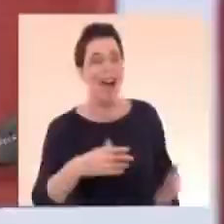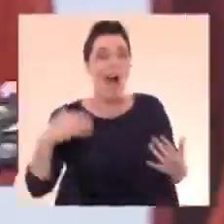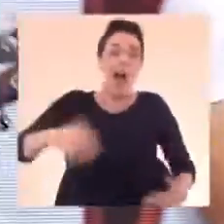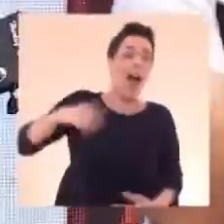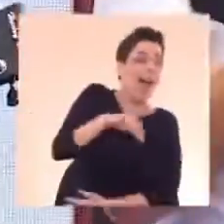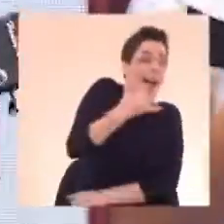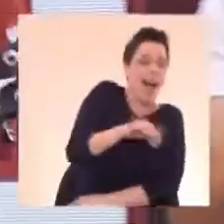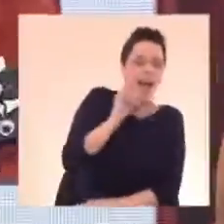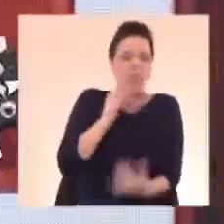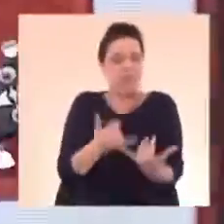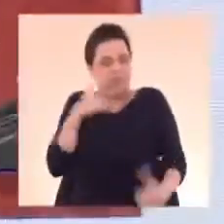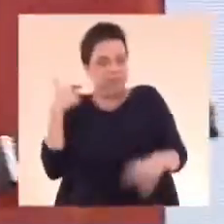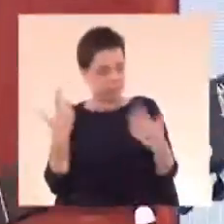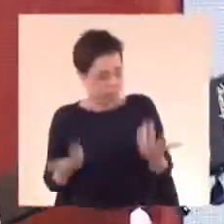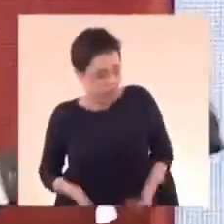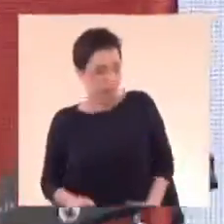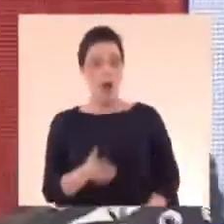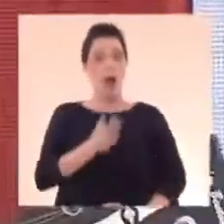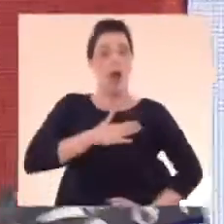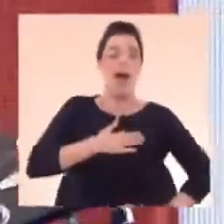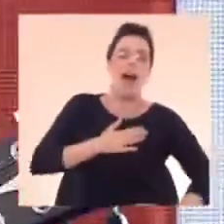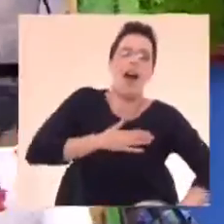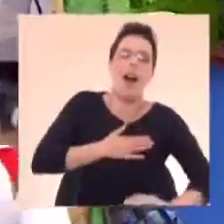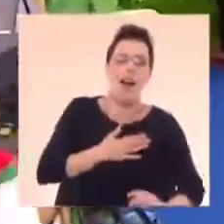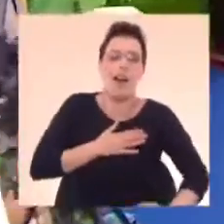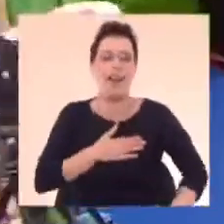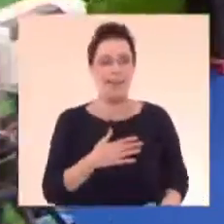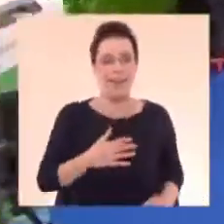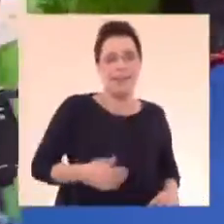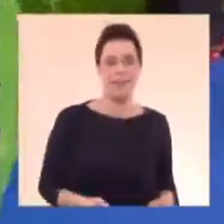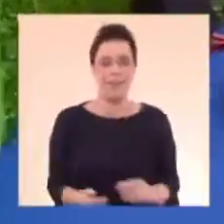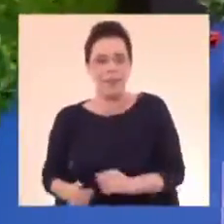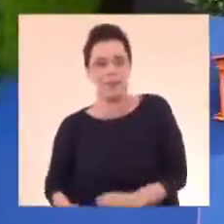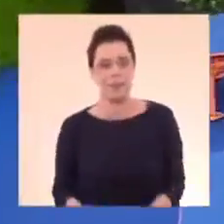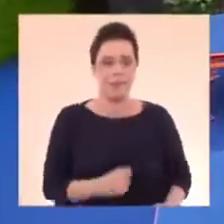Ai, ai, ai, gostosa, mexe com o meu coração.